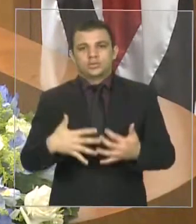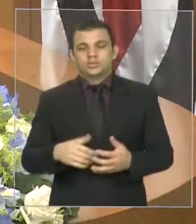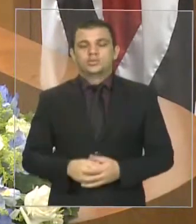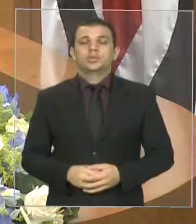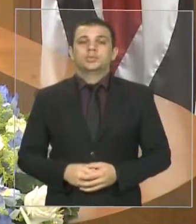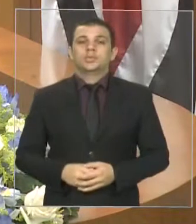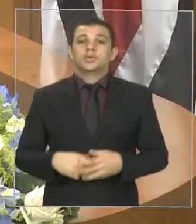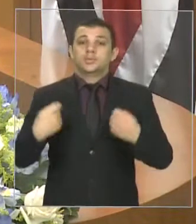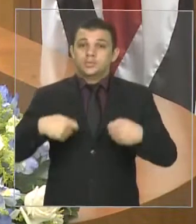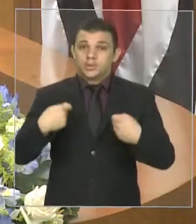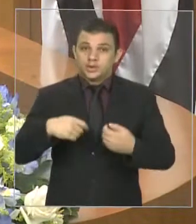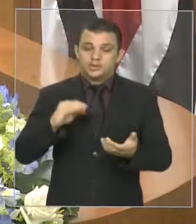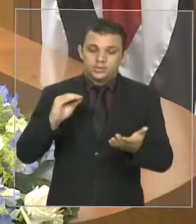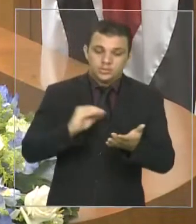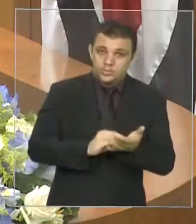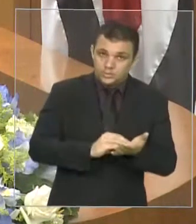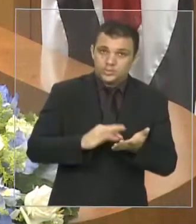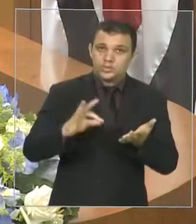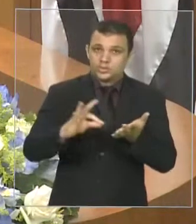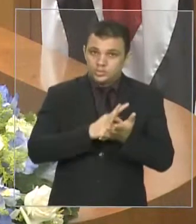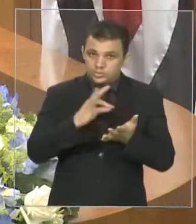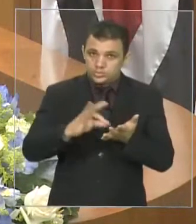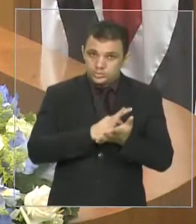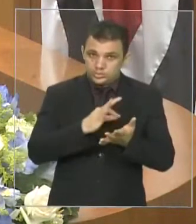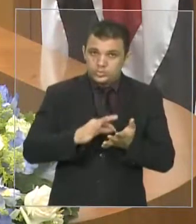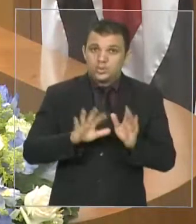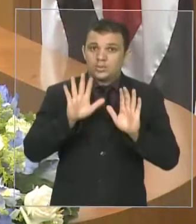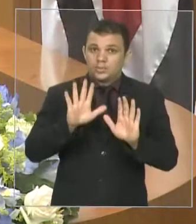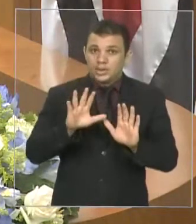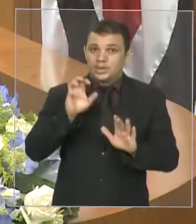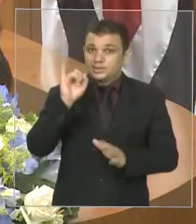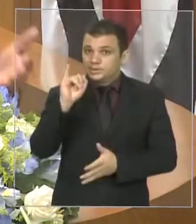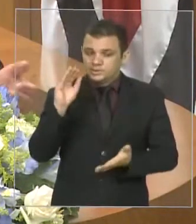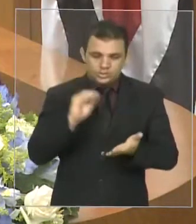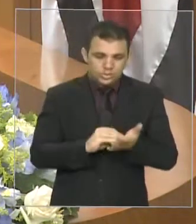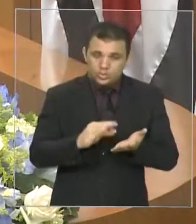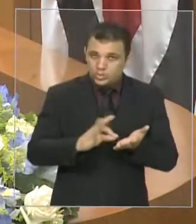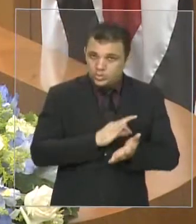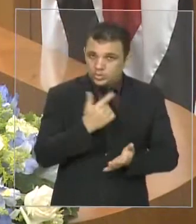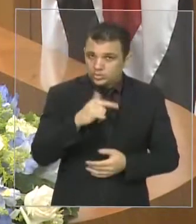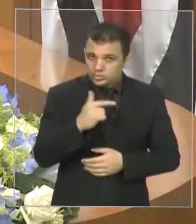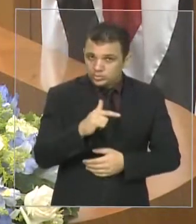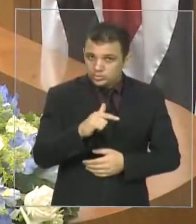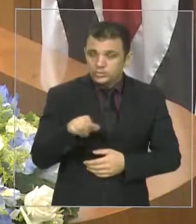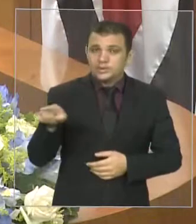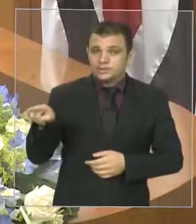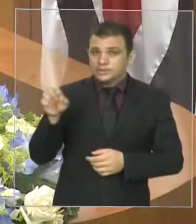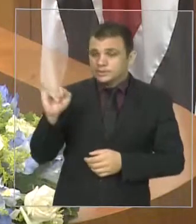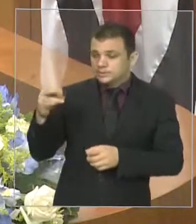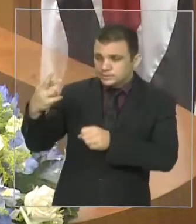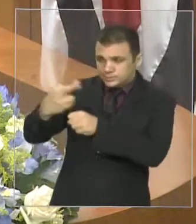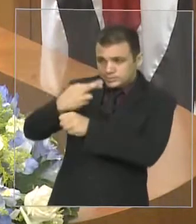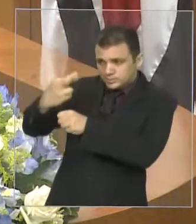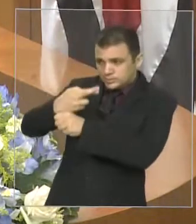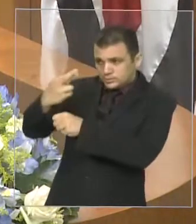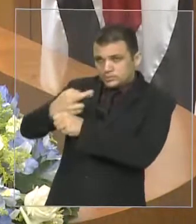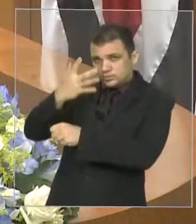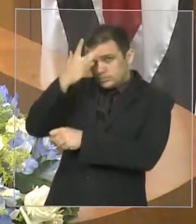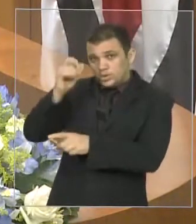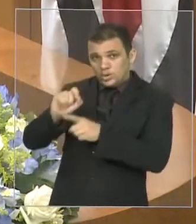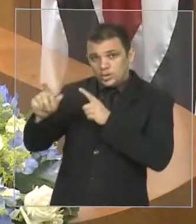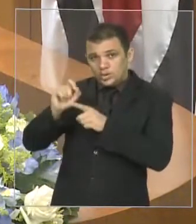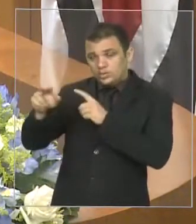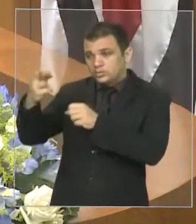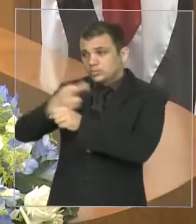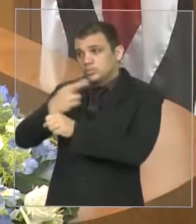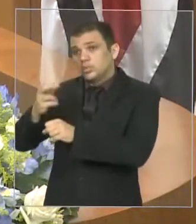contrário, as benfeitorias necessárias introduzidas pelo locatário, no caso o governo do estado, ainda que não autorizadas pelo locador